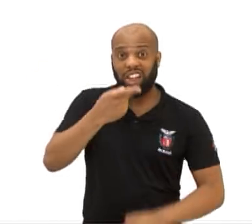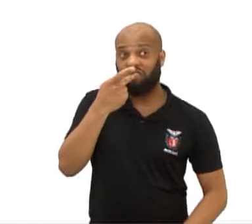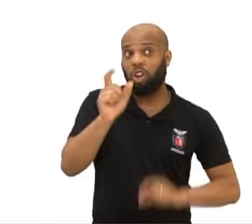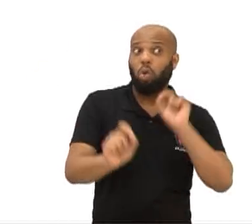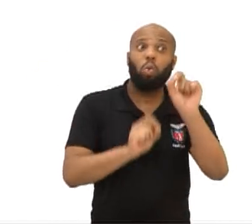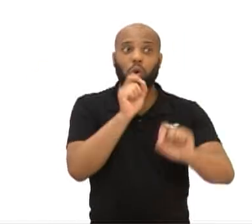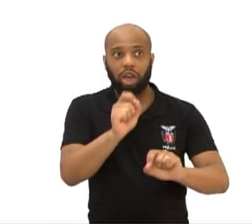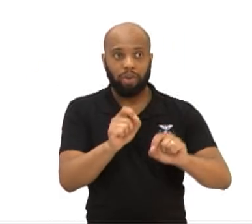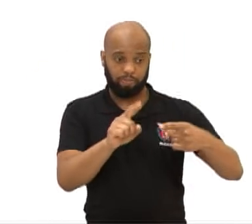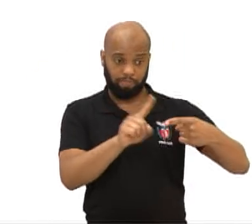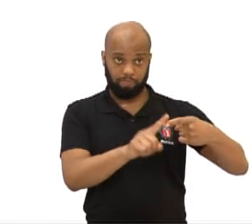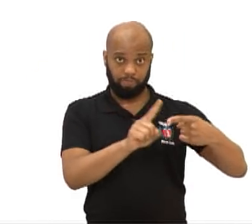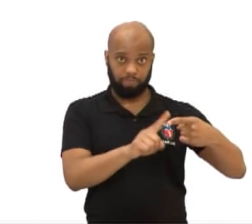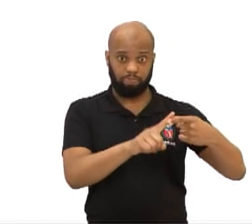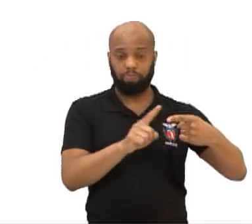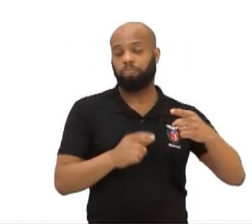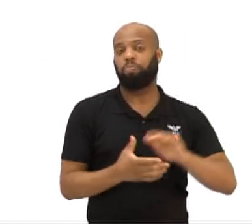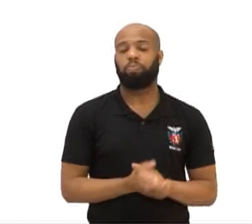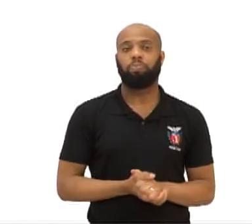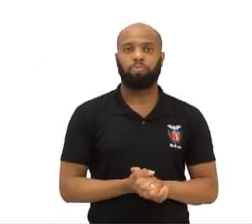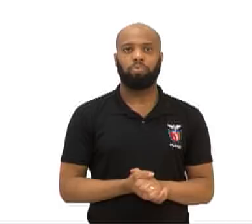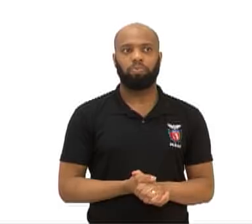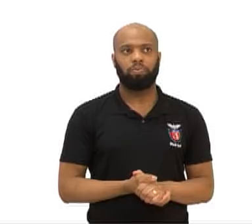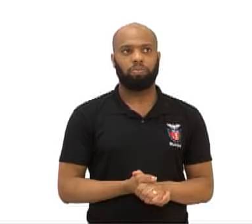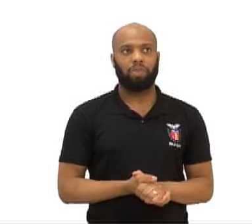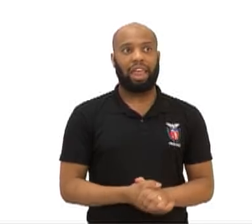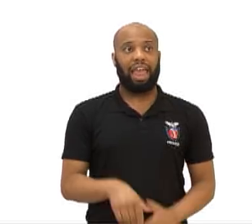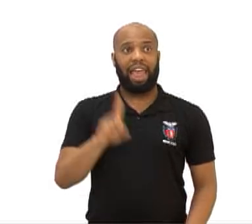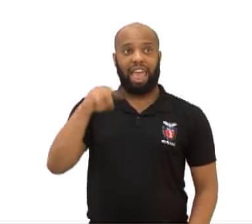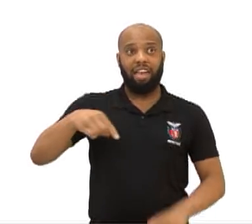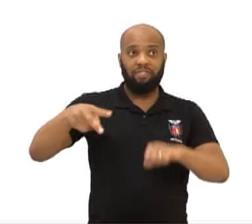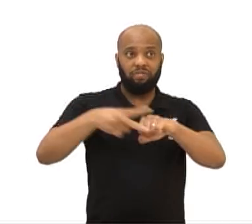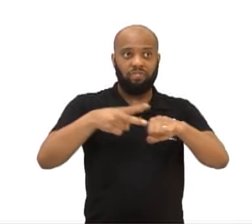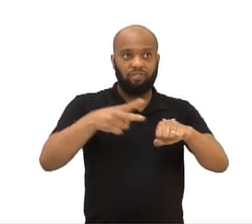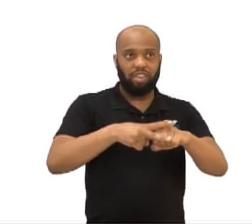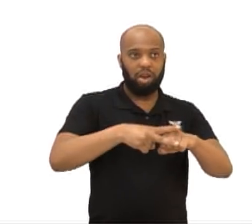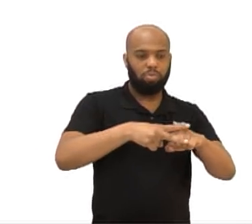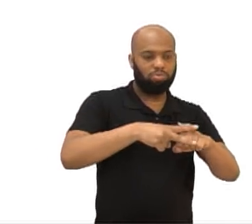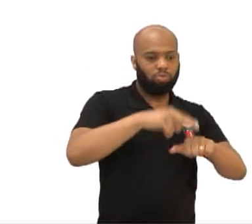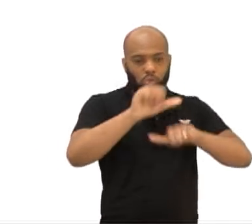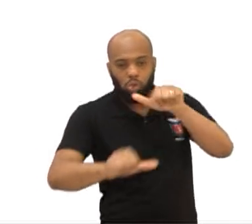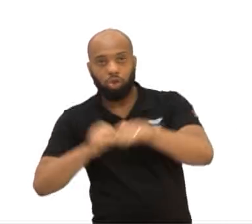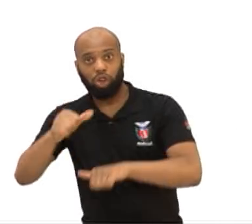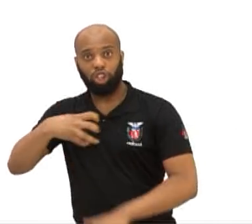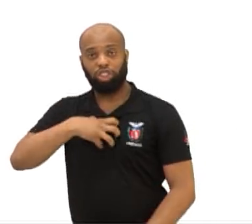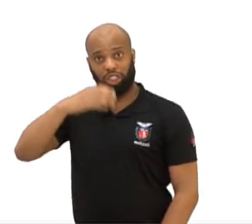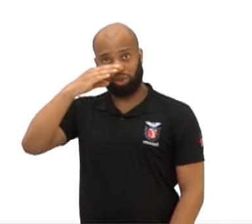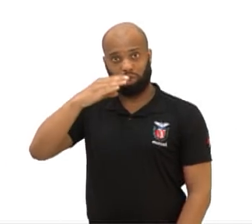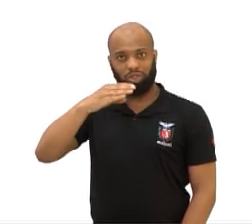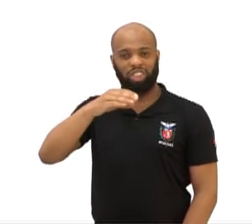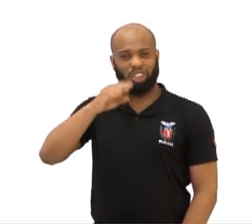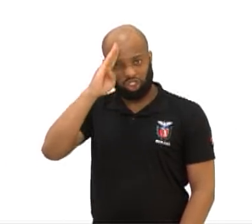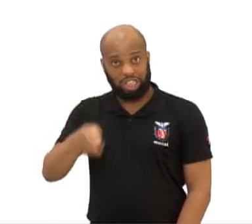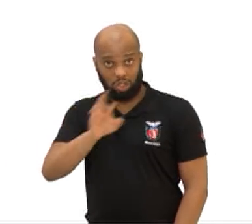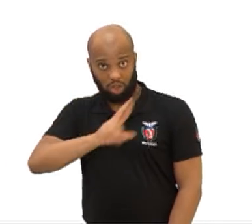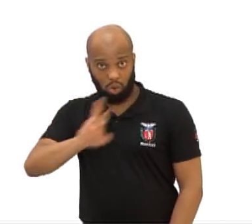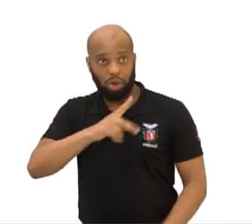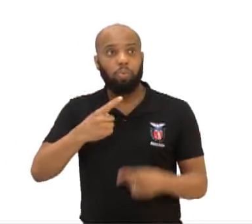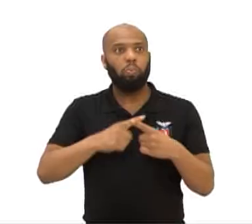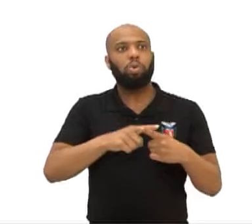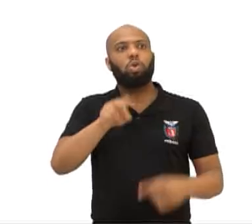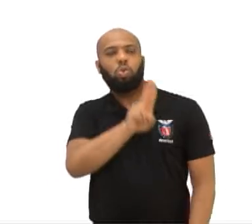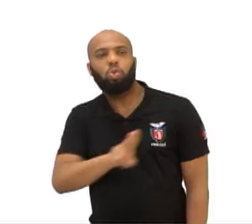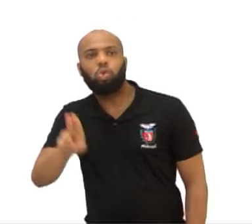afirmar que, primeira proposição, trata-se de verbo transitivo indireto, pois se